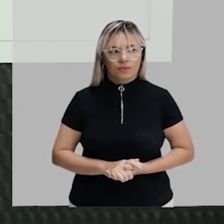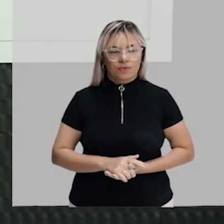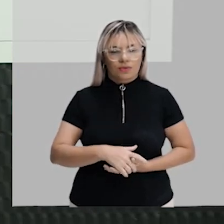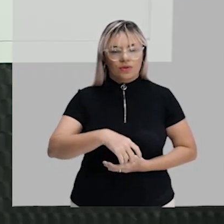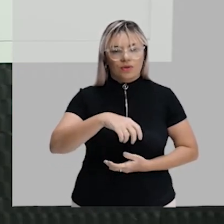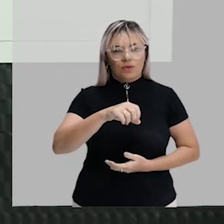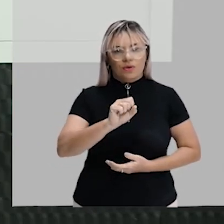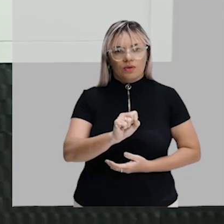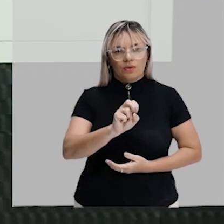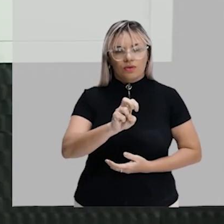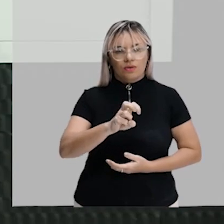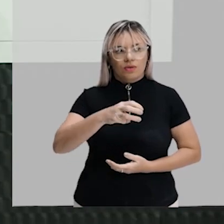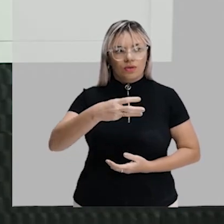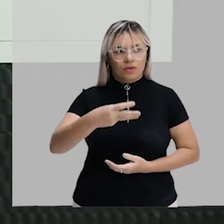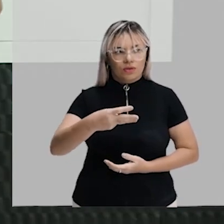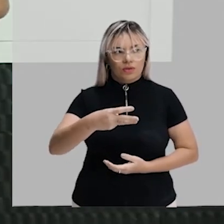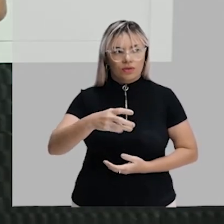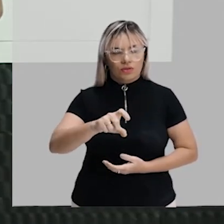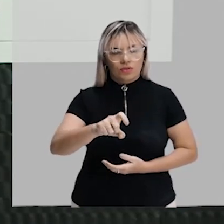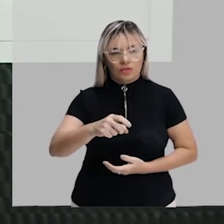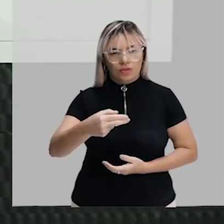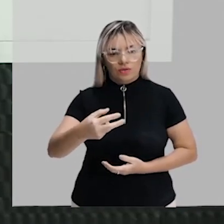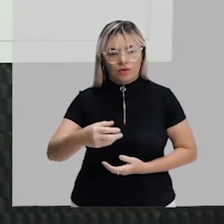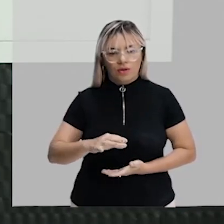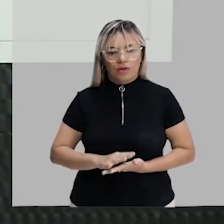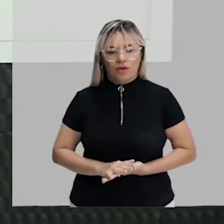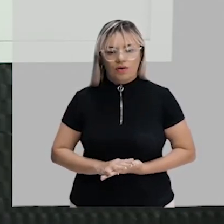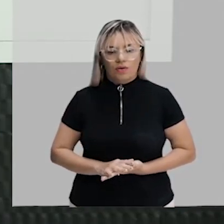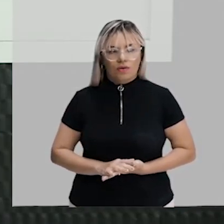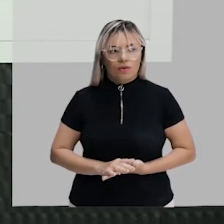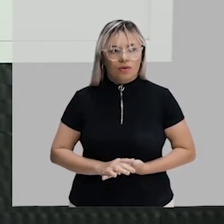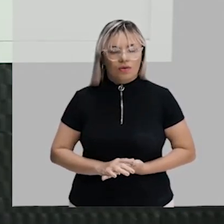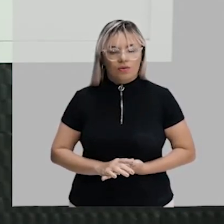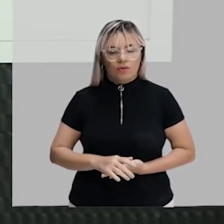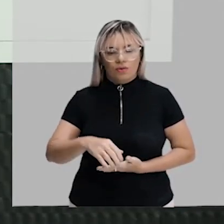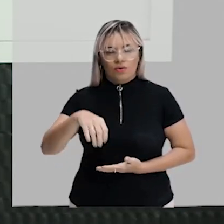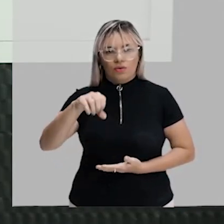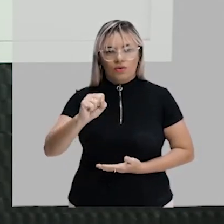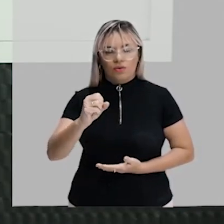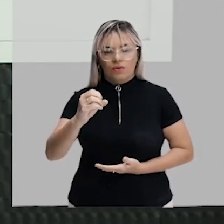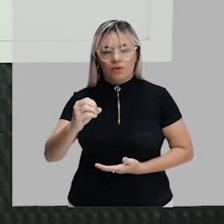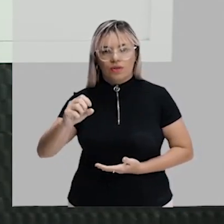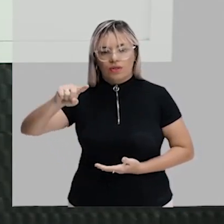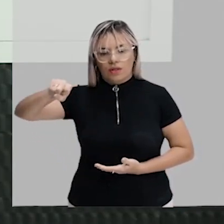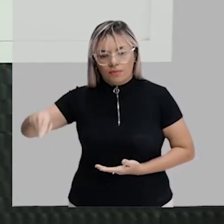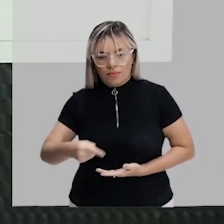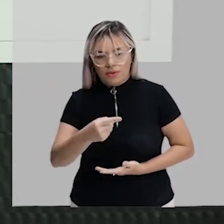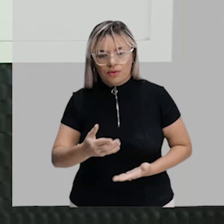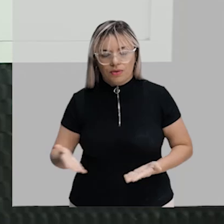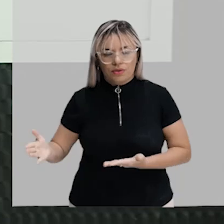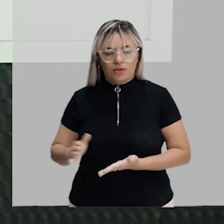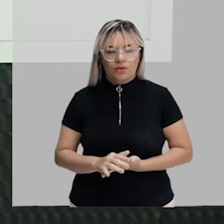que é 80 multiplicado por 100. Tá? Então, x vai ser igual a 8.000